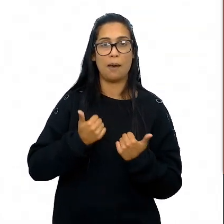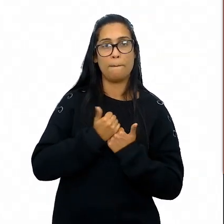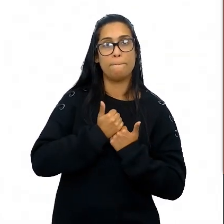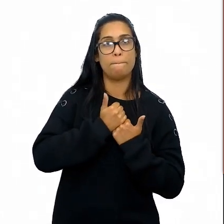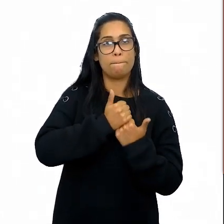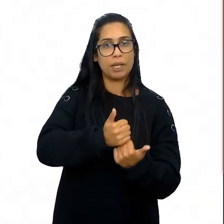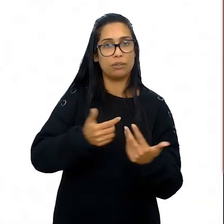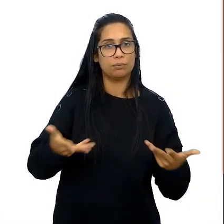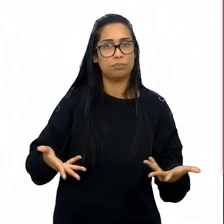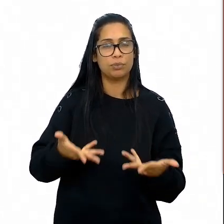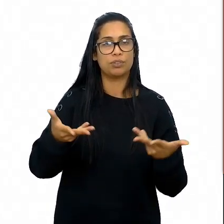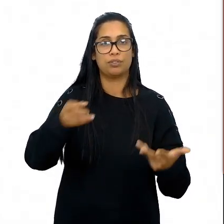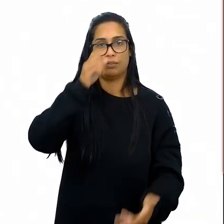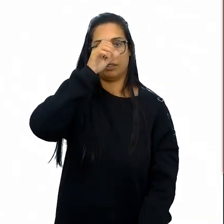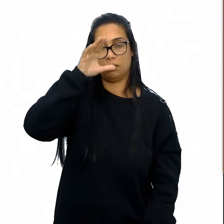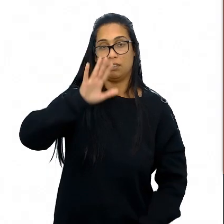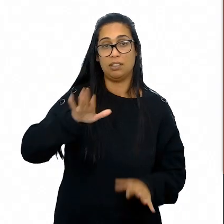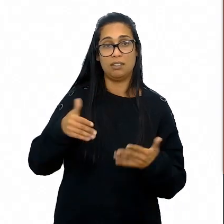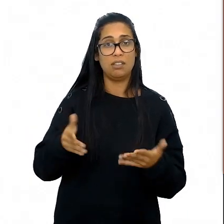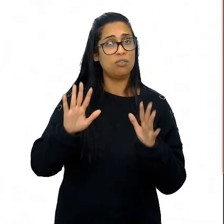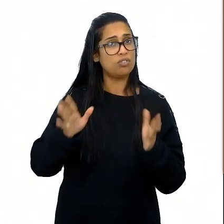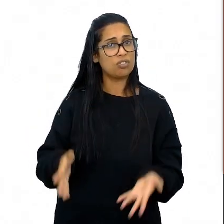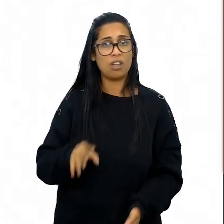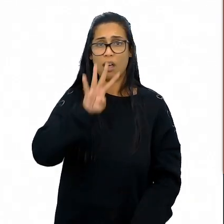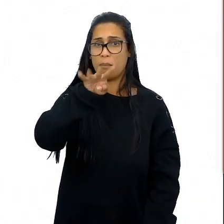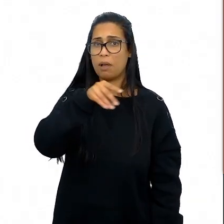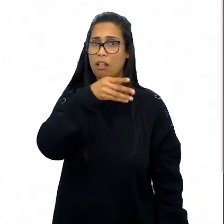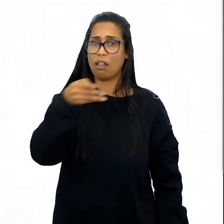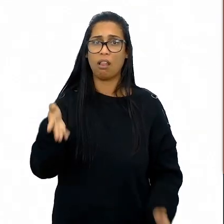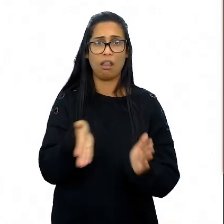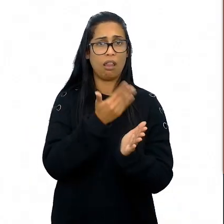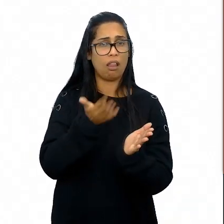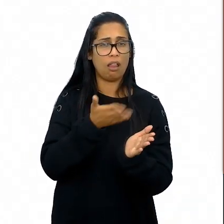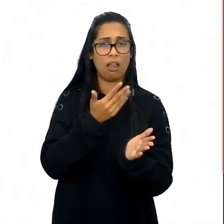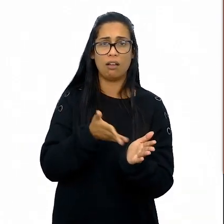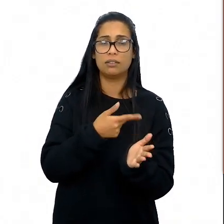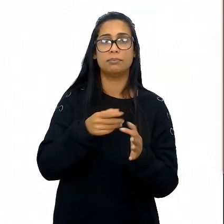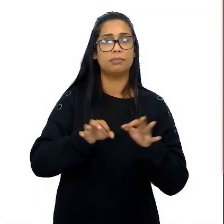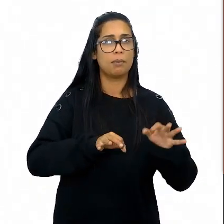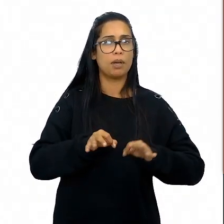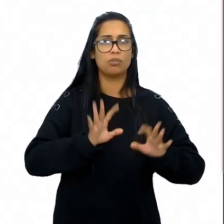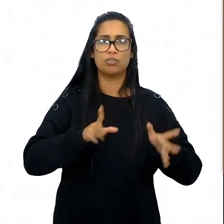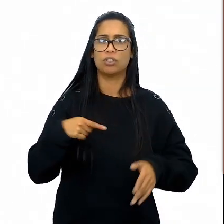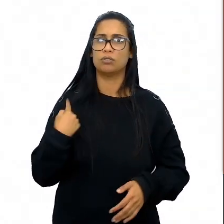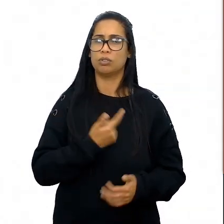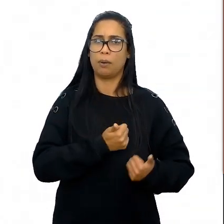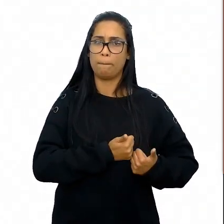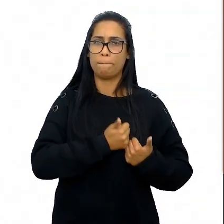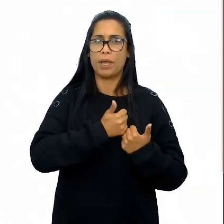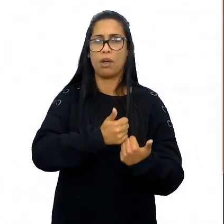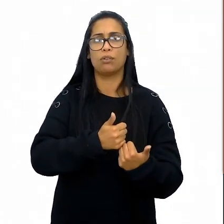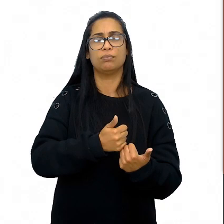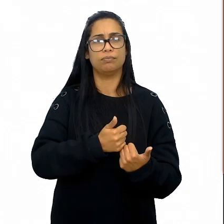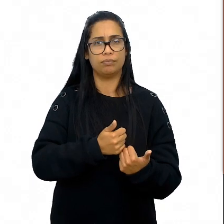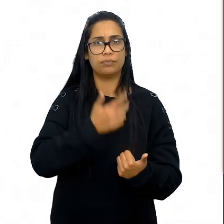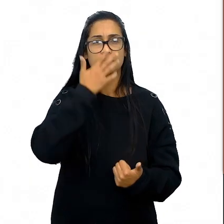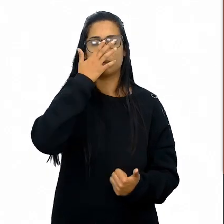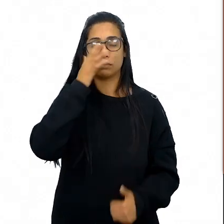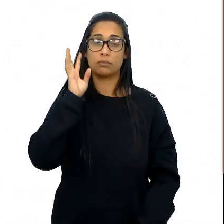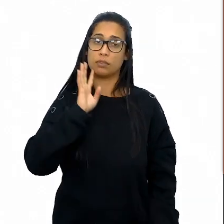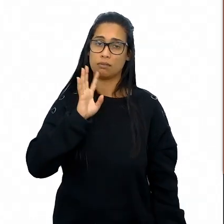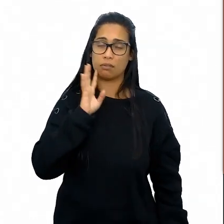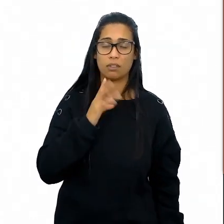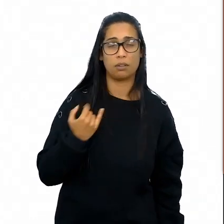então aquilo tá pronto para gente Para que a gente olha aquilo para que a gente se após isso é